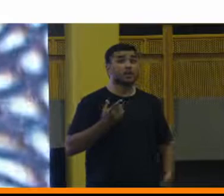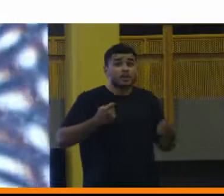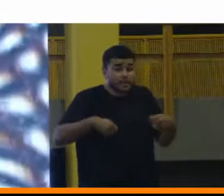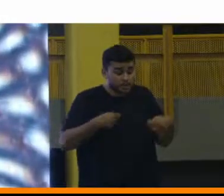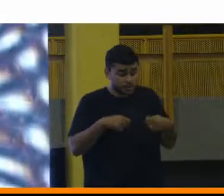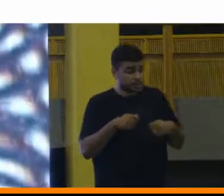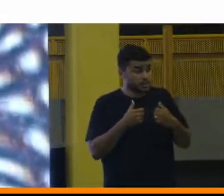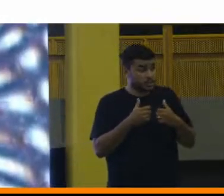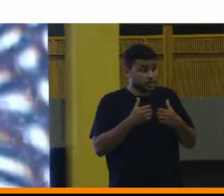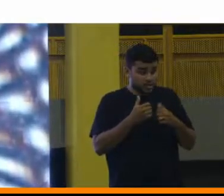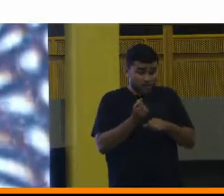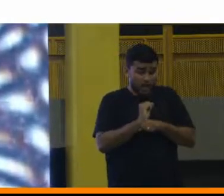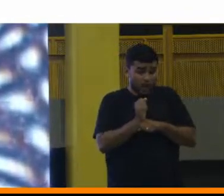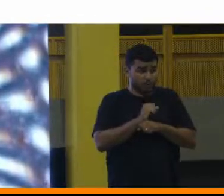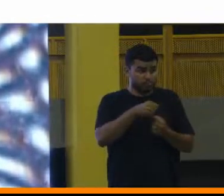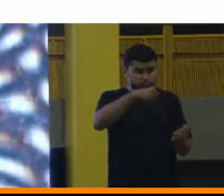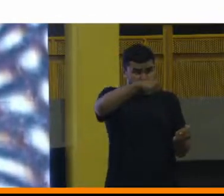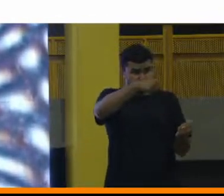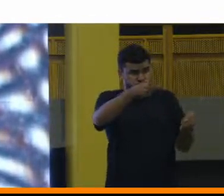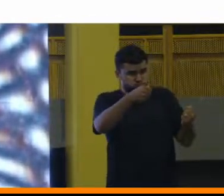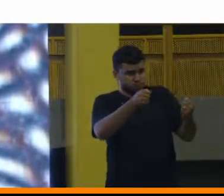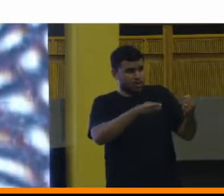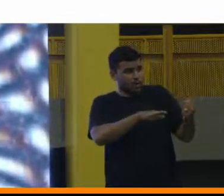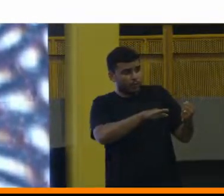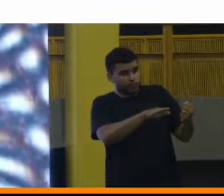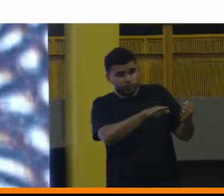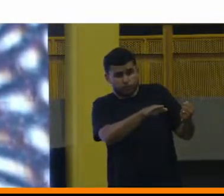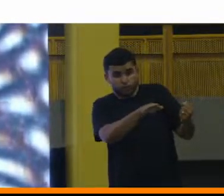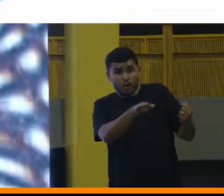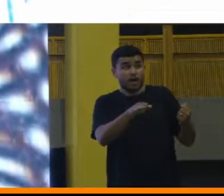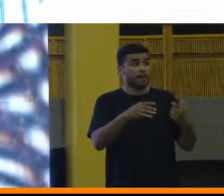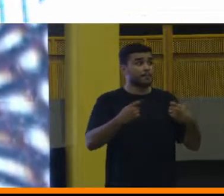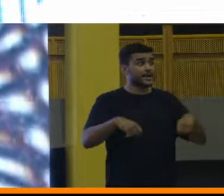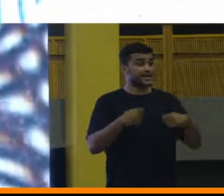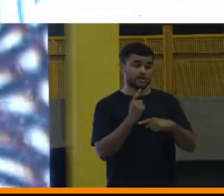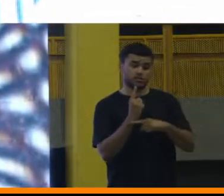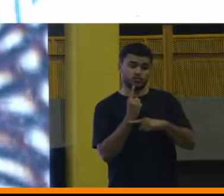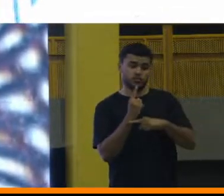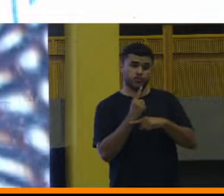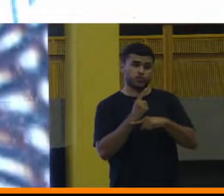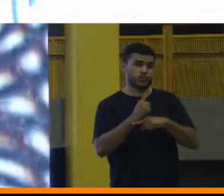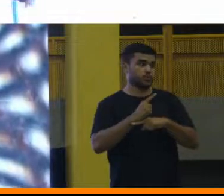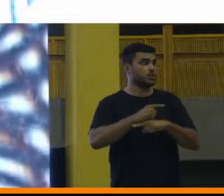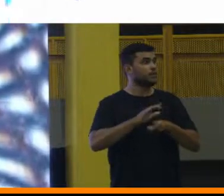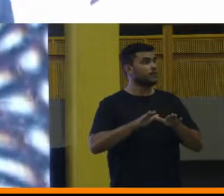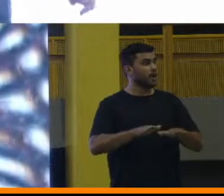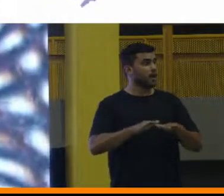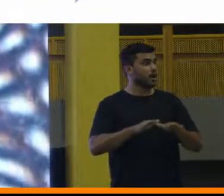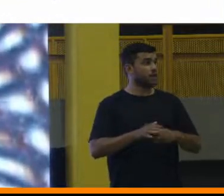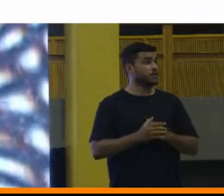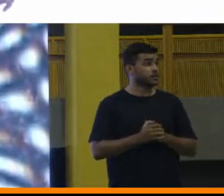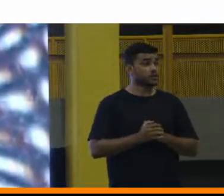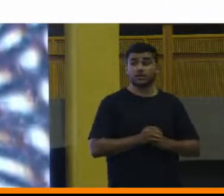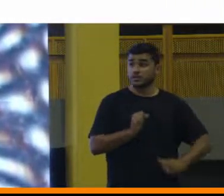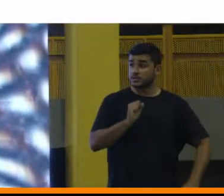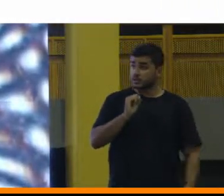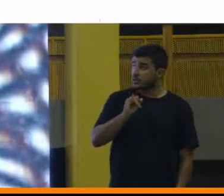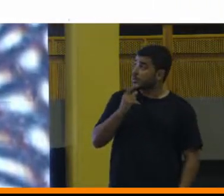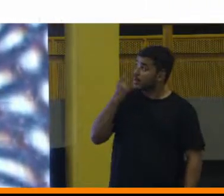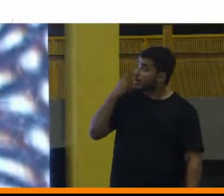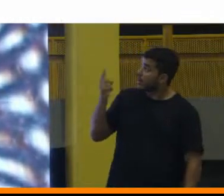precisar para fazer a curva. A gente diz então que a aceleração apontando para o centro